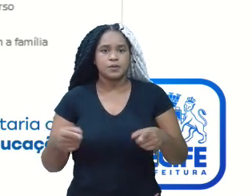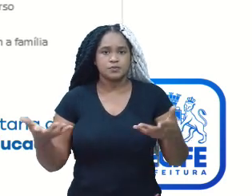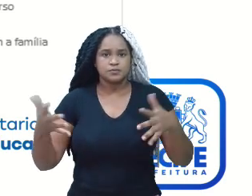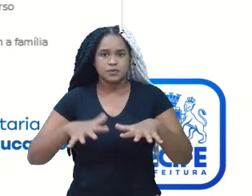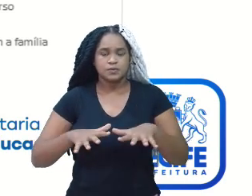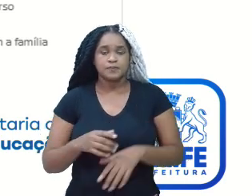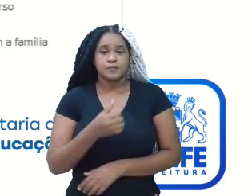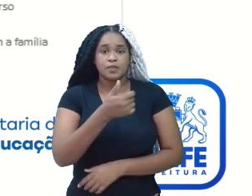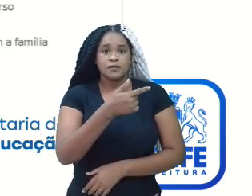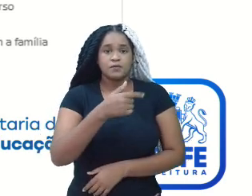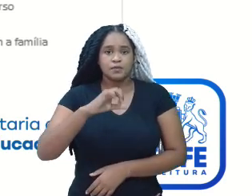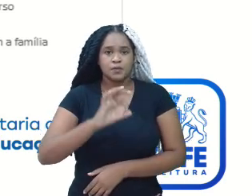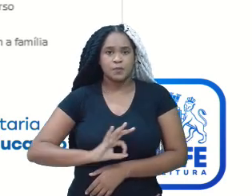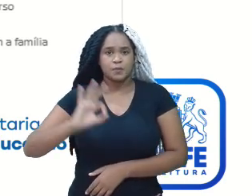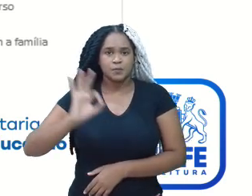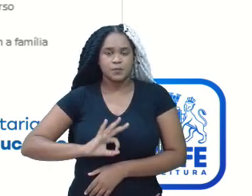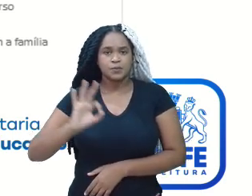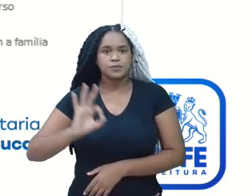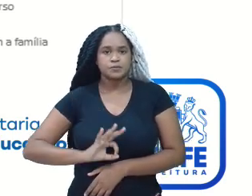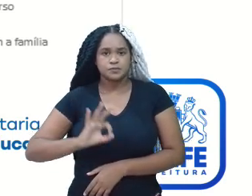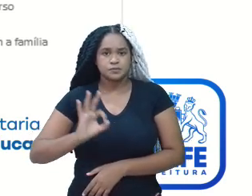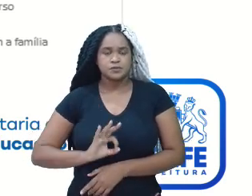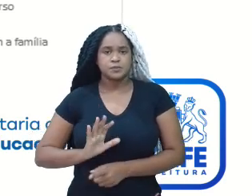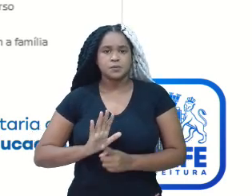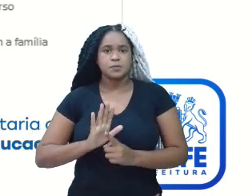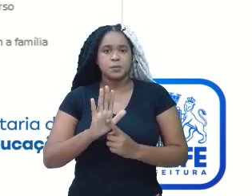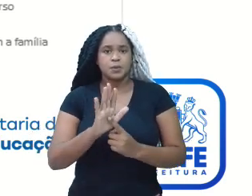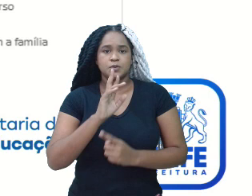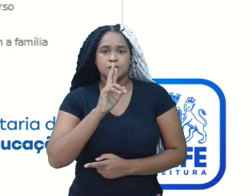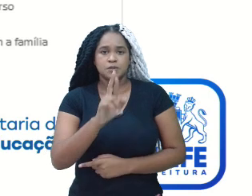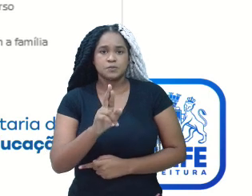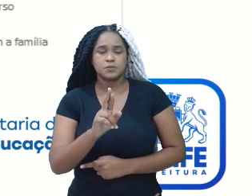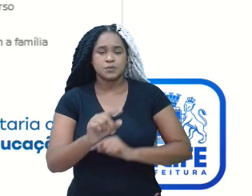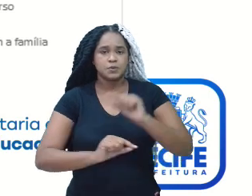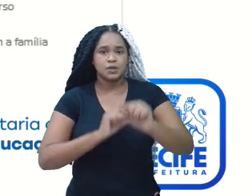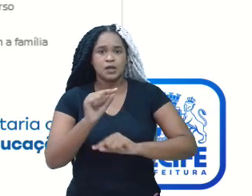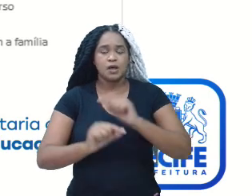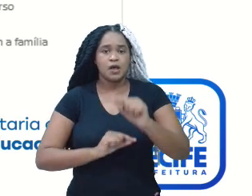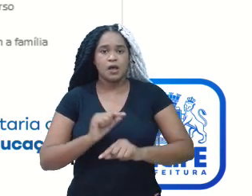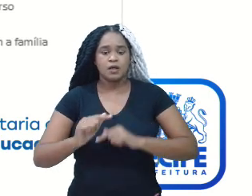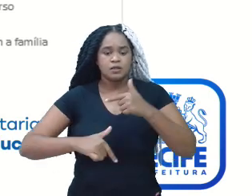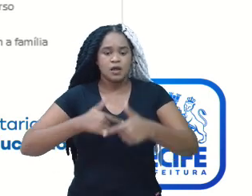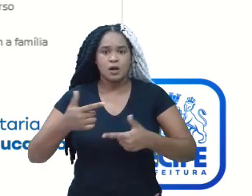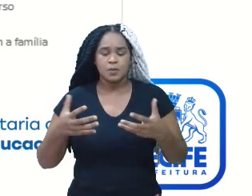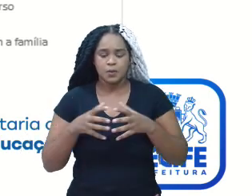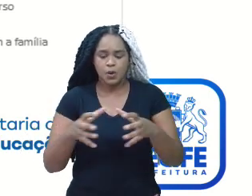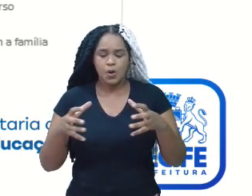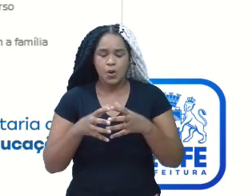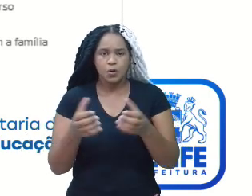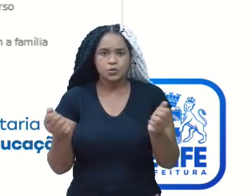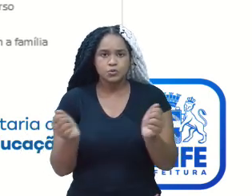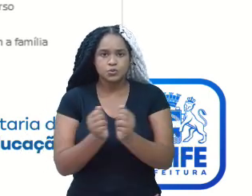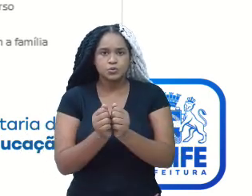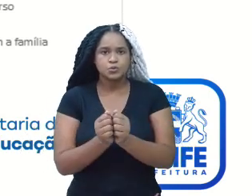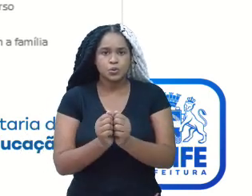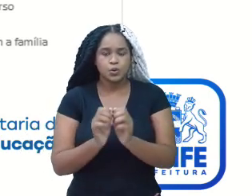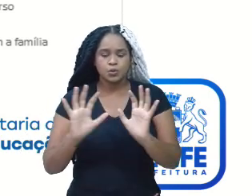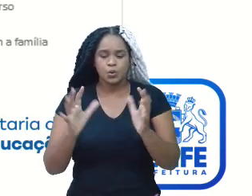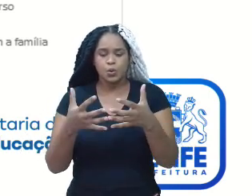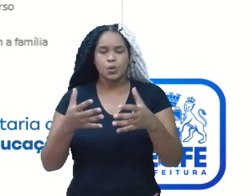Com 29% apontaram que o trabalho cooperativo entre a equipe escolar.